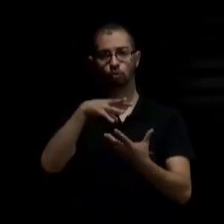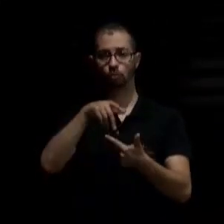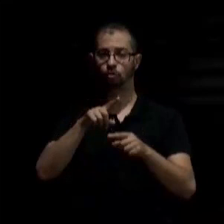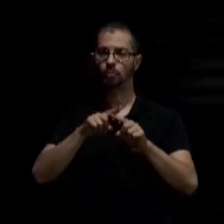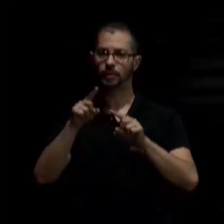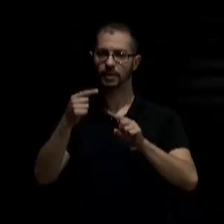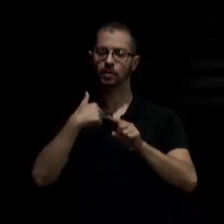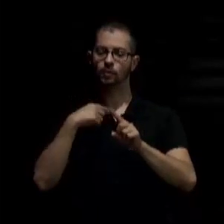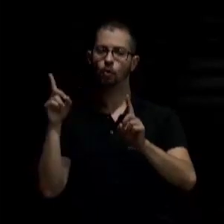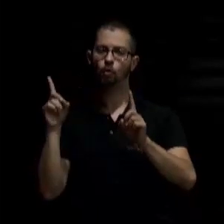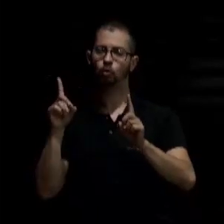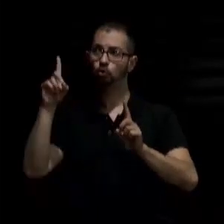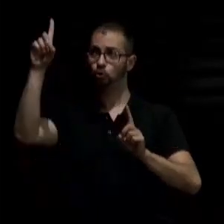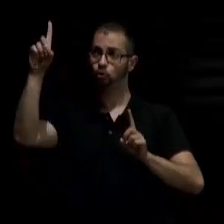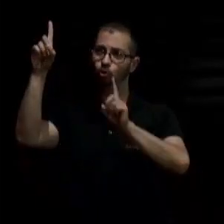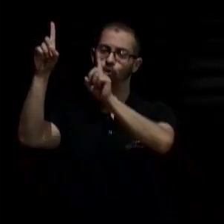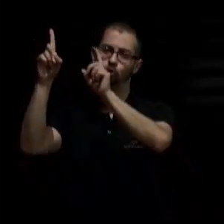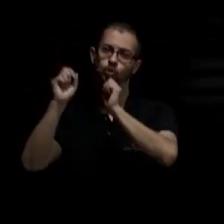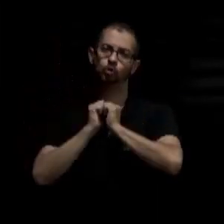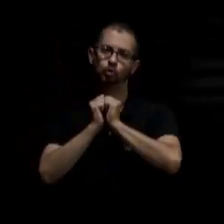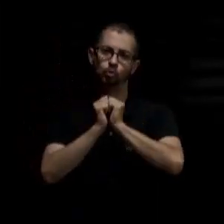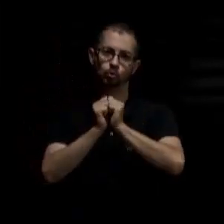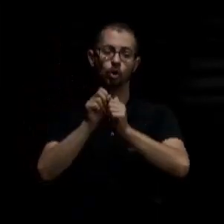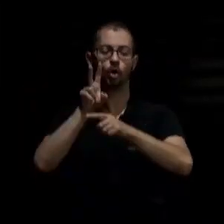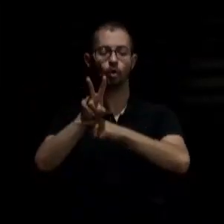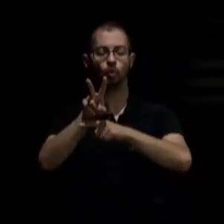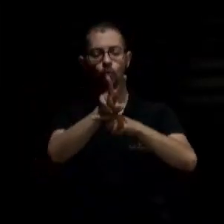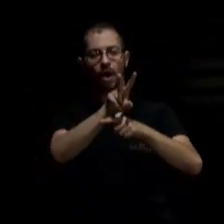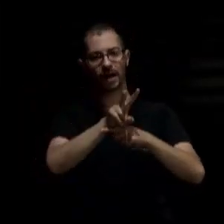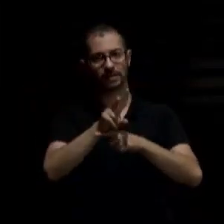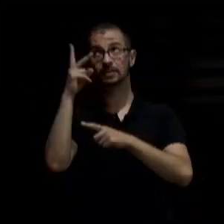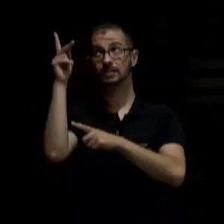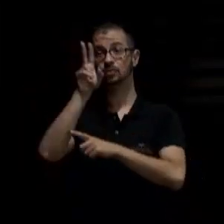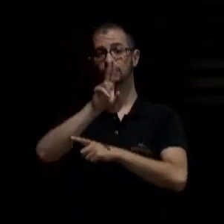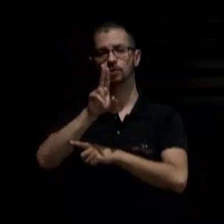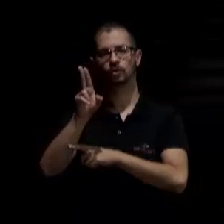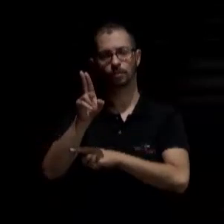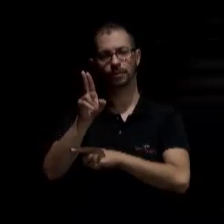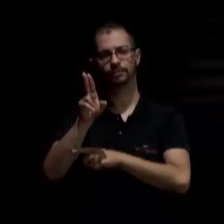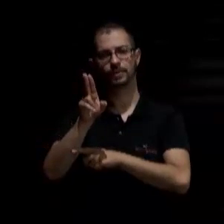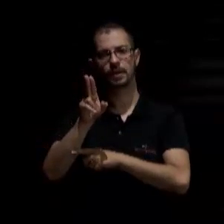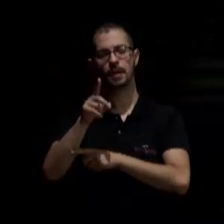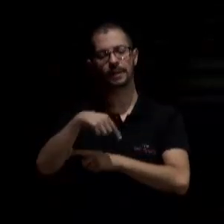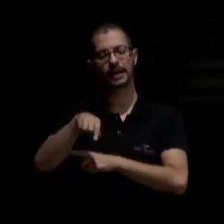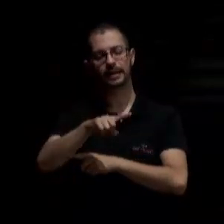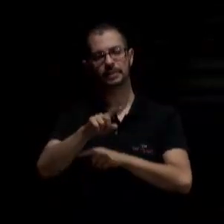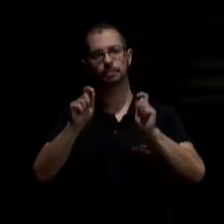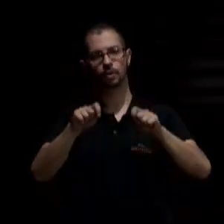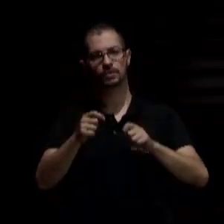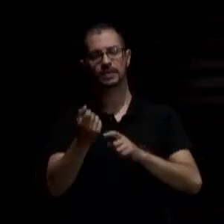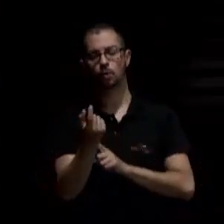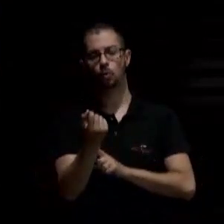ti. Pai Santo, guarda-os em teu nome, que me deste, para que eles sejam um, assim como